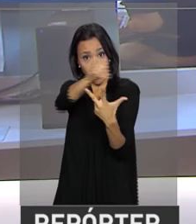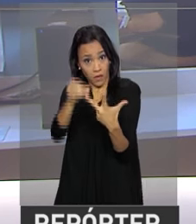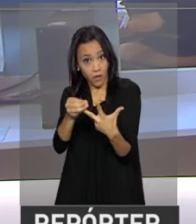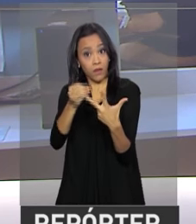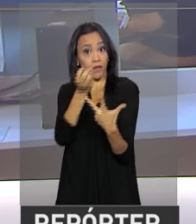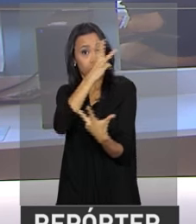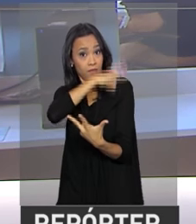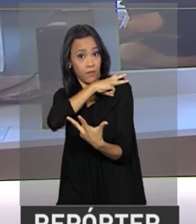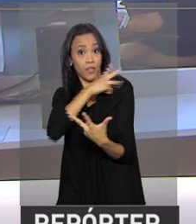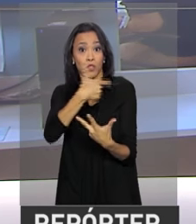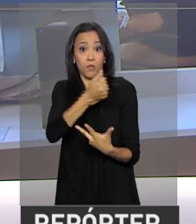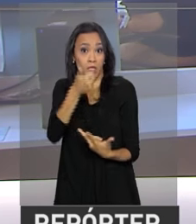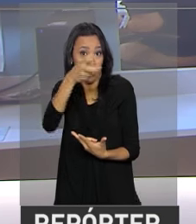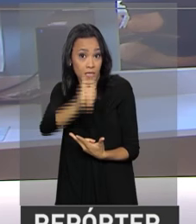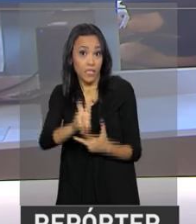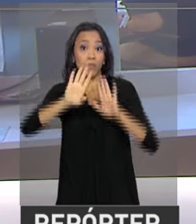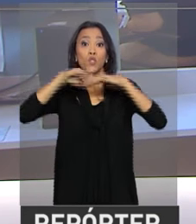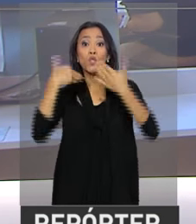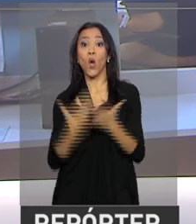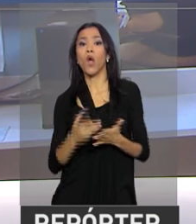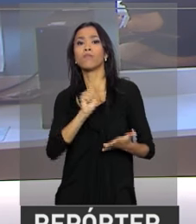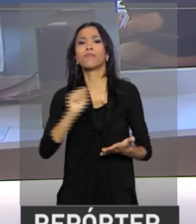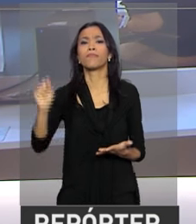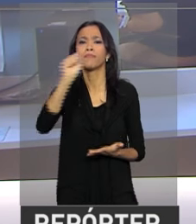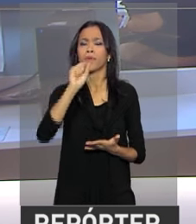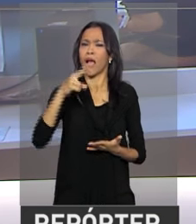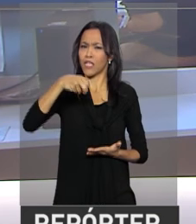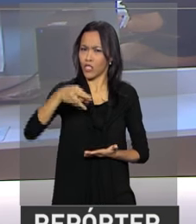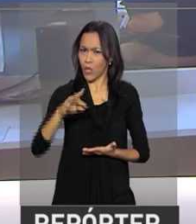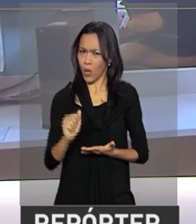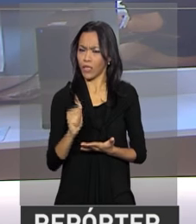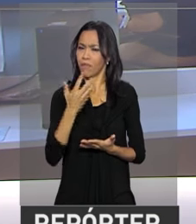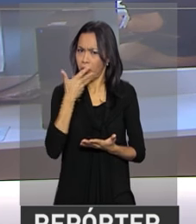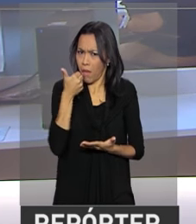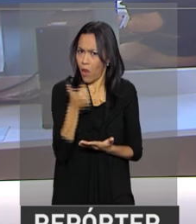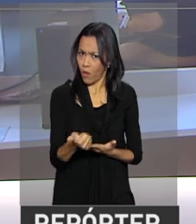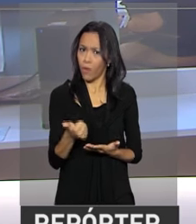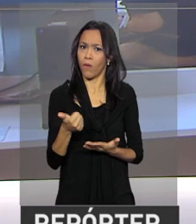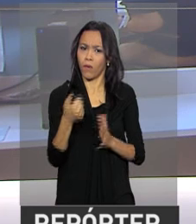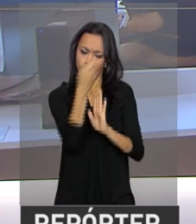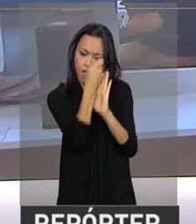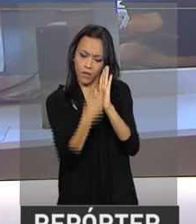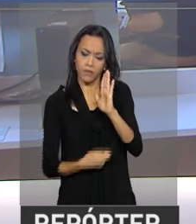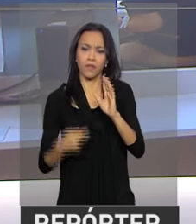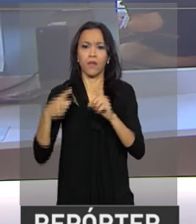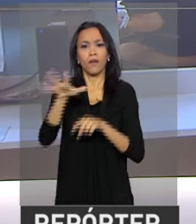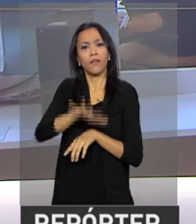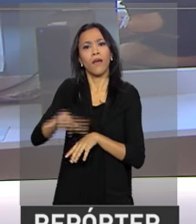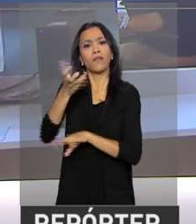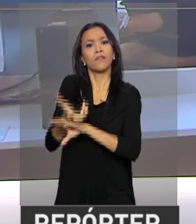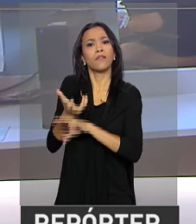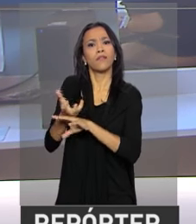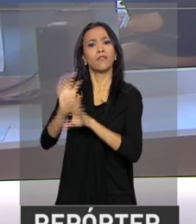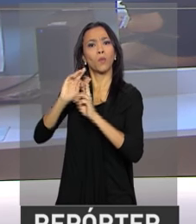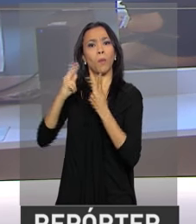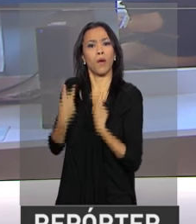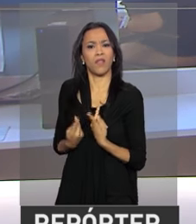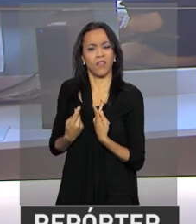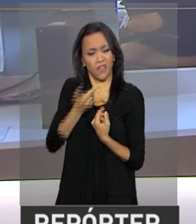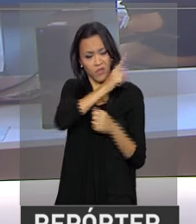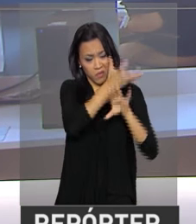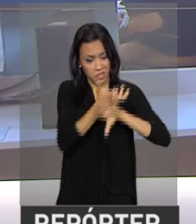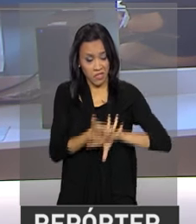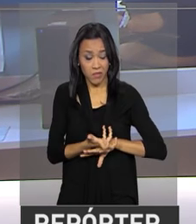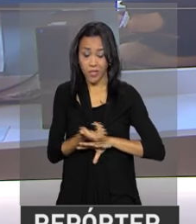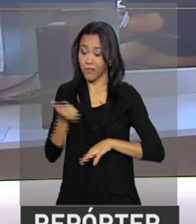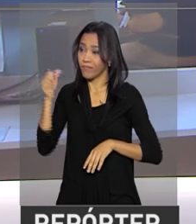Ensino Médio 2015 por escola. E apesar das notas dos alunos terem melhorado na redação e nas ciências humanas, nas outras áreas do conhecimento